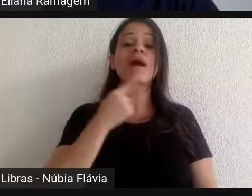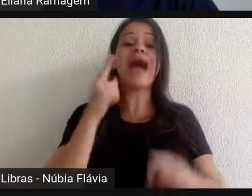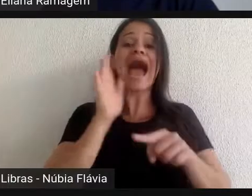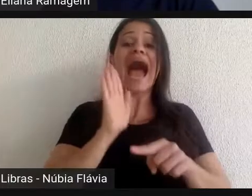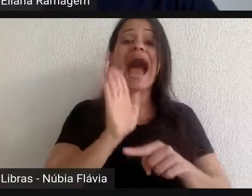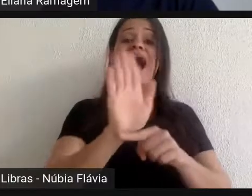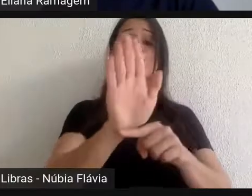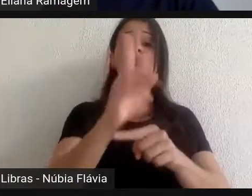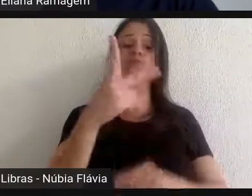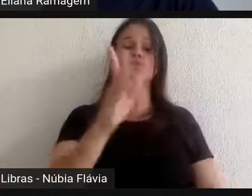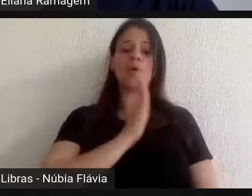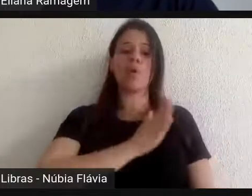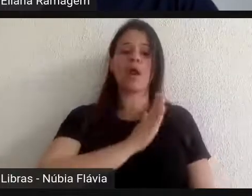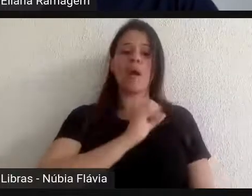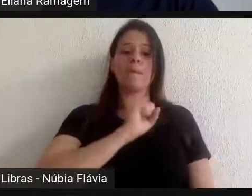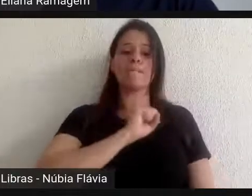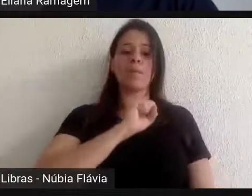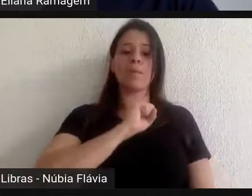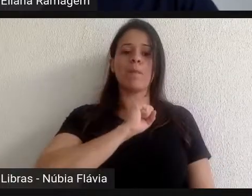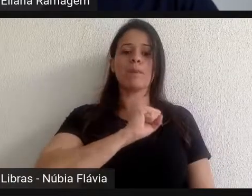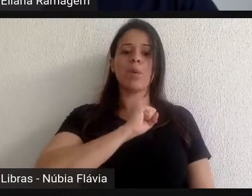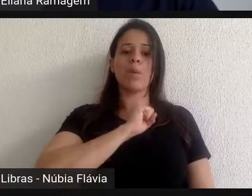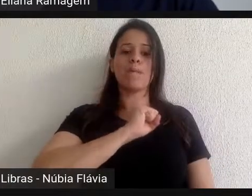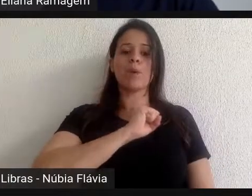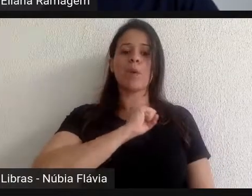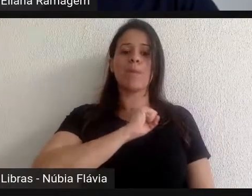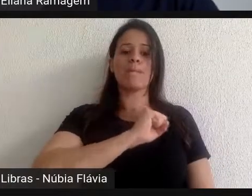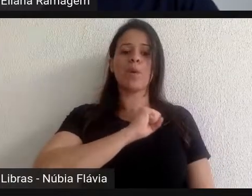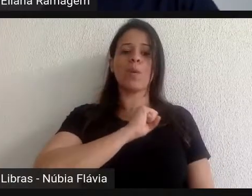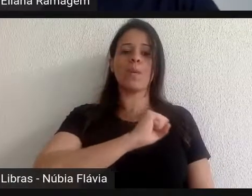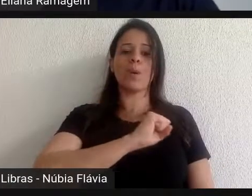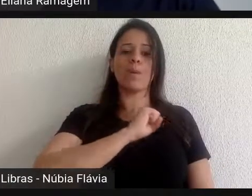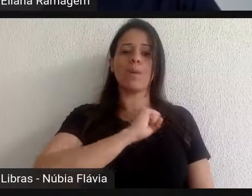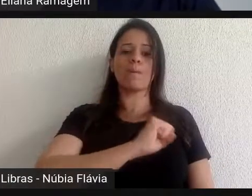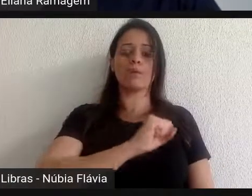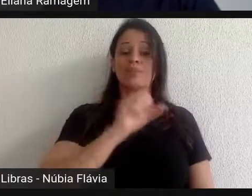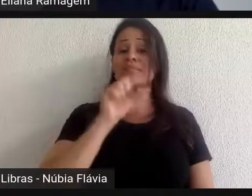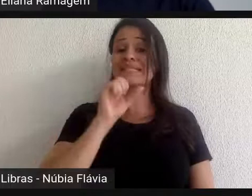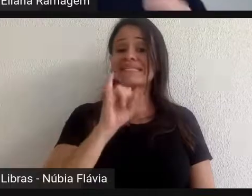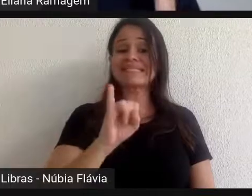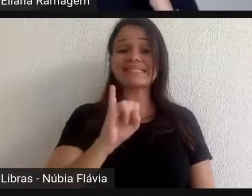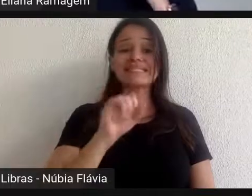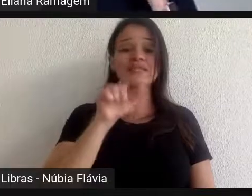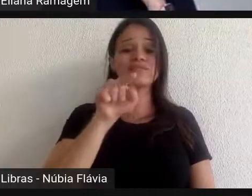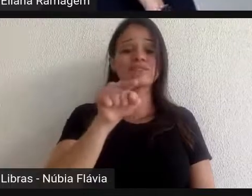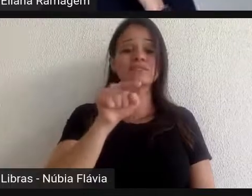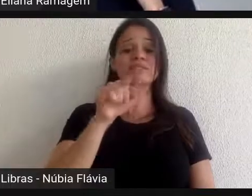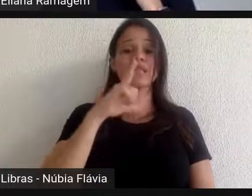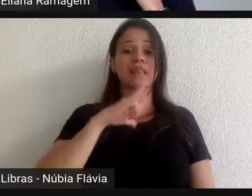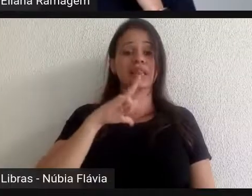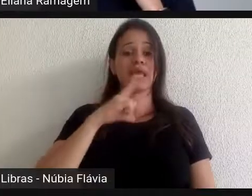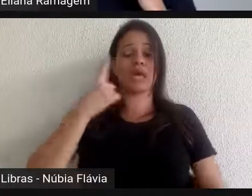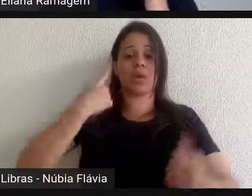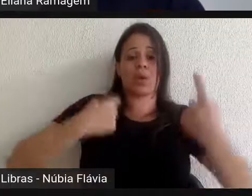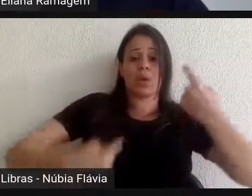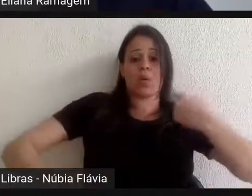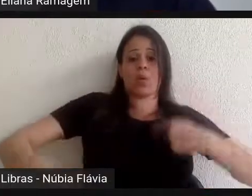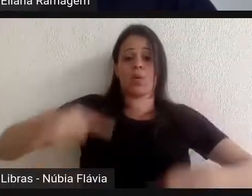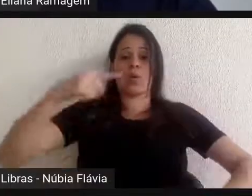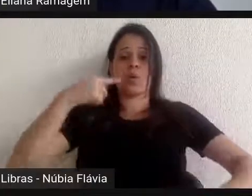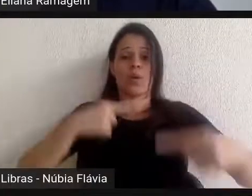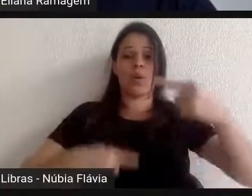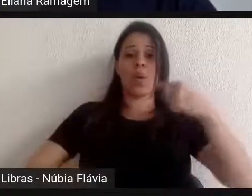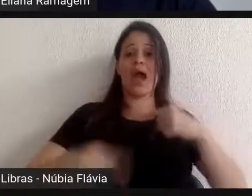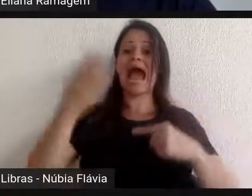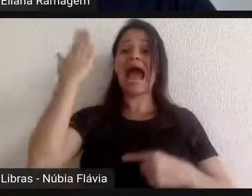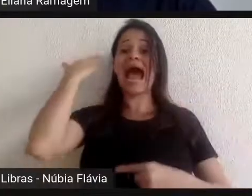bater de maneira mais elevada. Se você tinha um condicionamento não